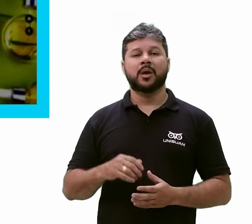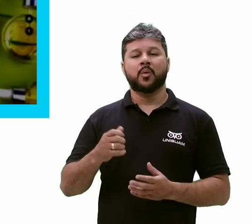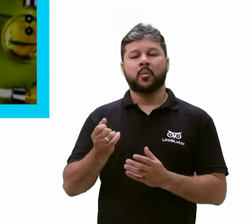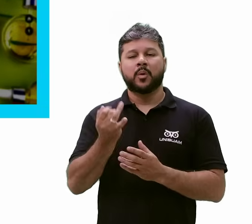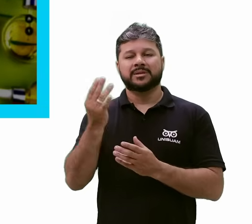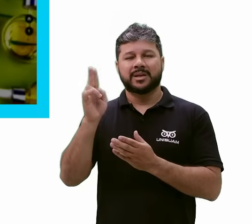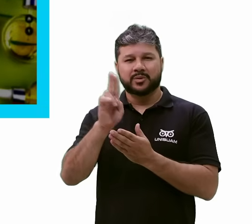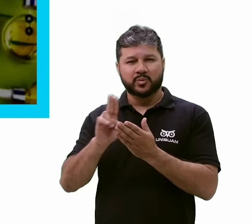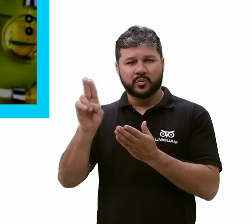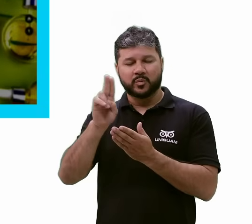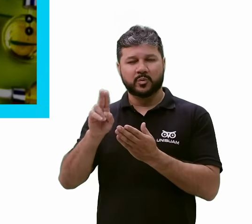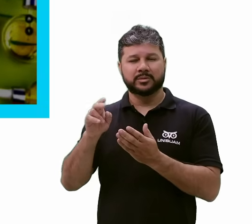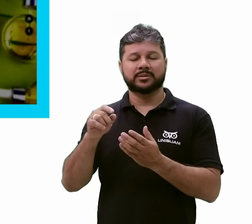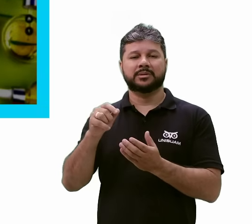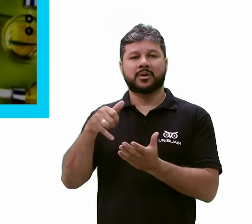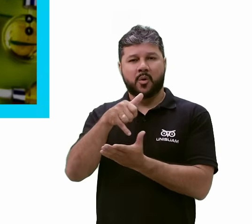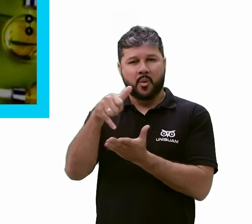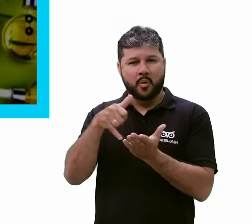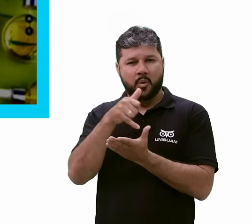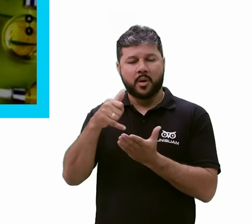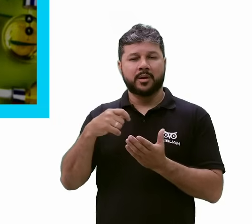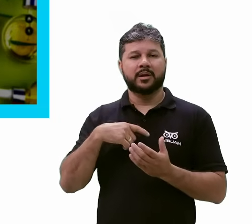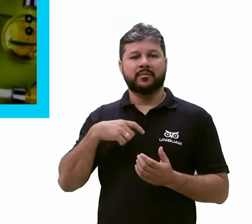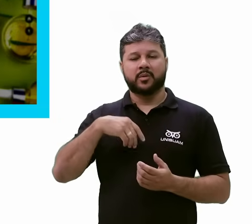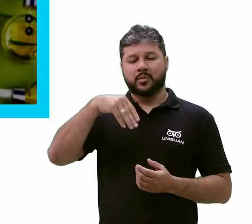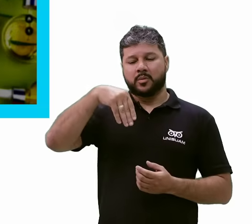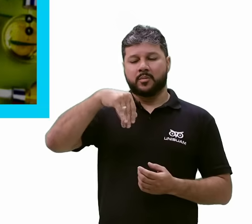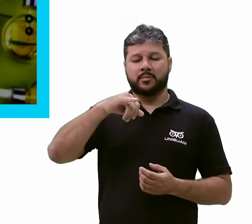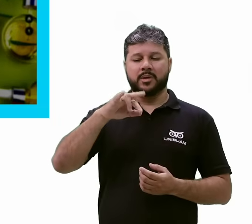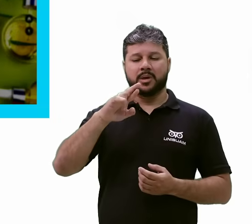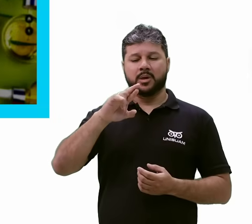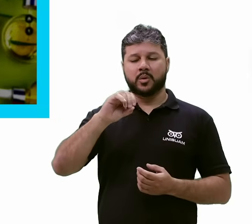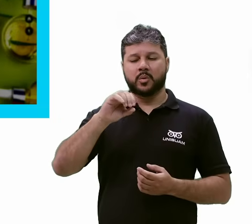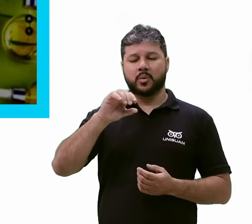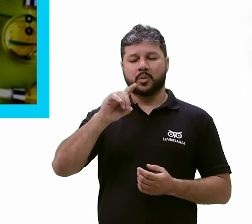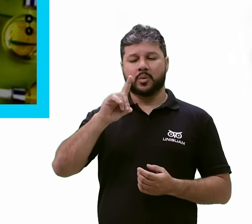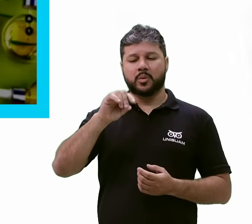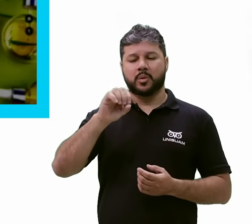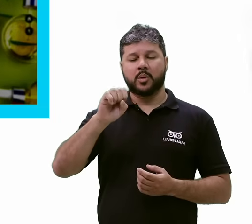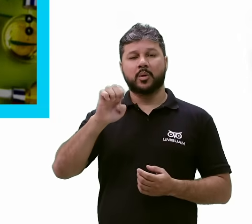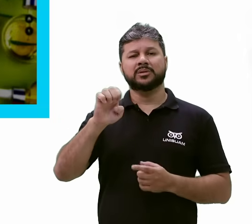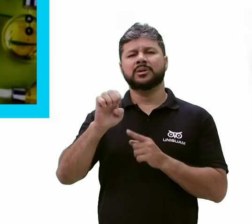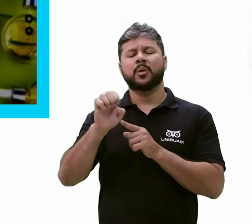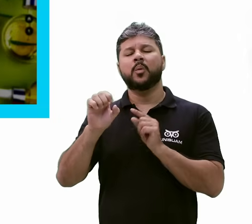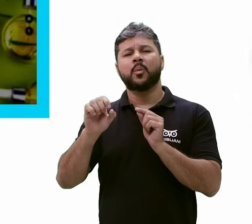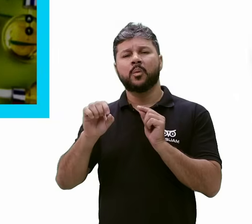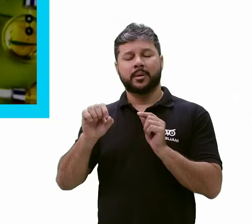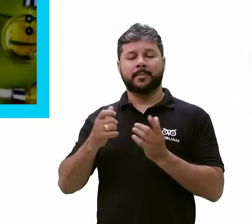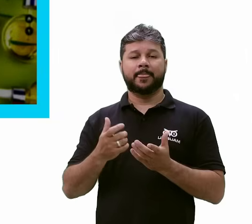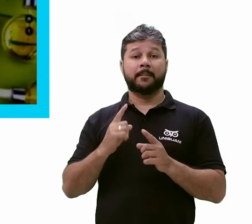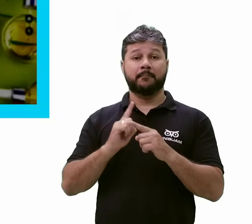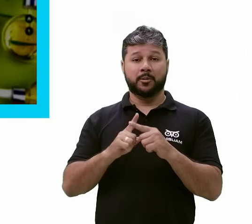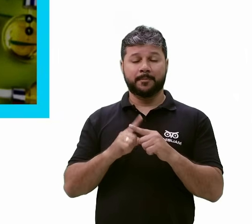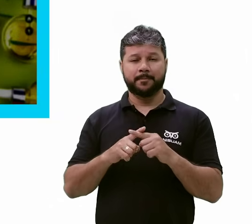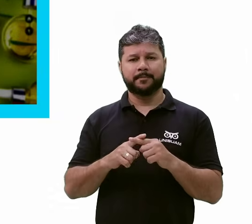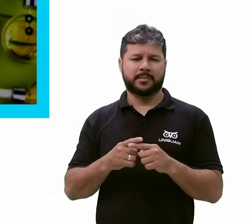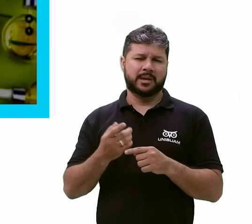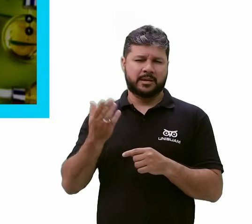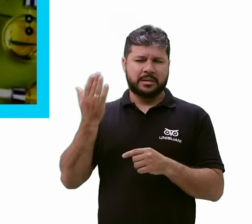Dose em uso nacional, a gente usa o que a gente chama de microdose. Por quê? Porque